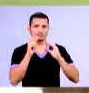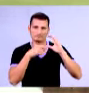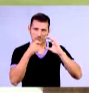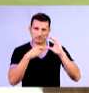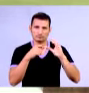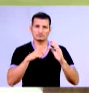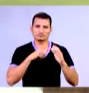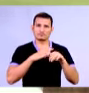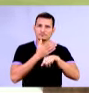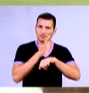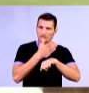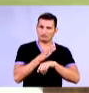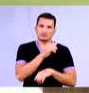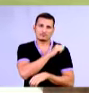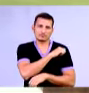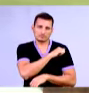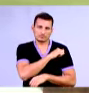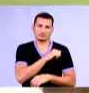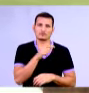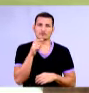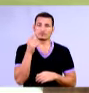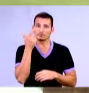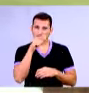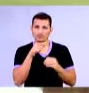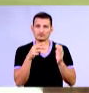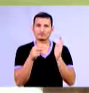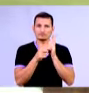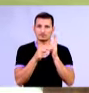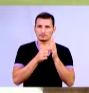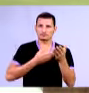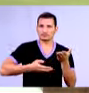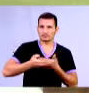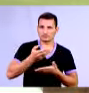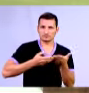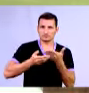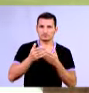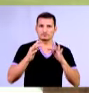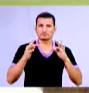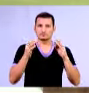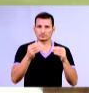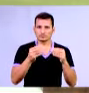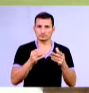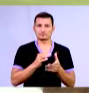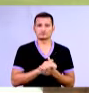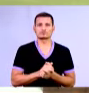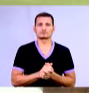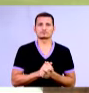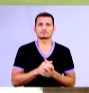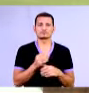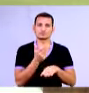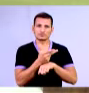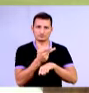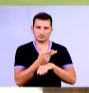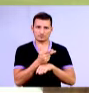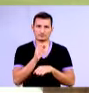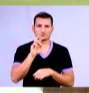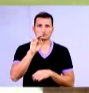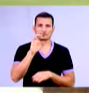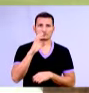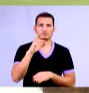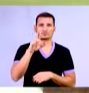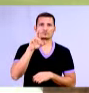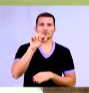uma tarefa para o aluno. Então, ele consegue, com essa ferramenta, interagir todas esses outros recursos multimídias. E no sentido de